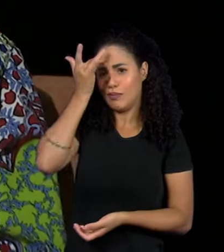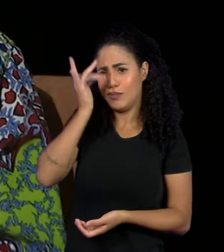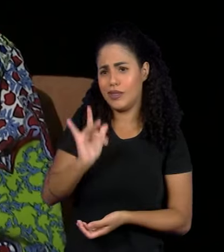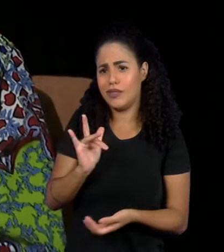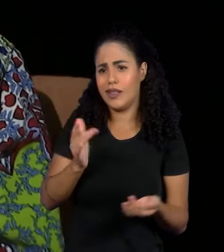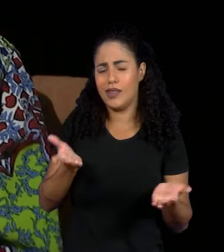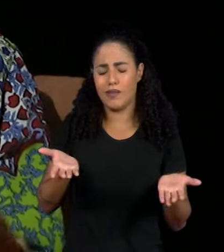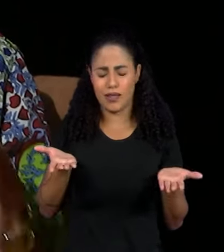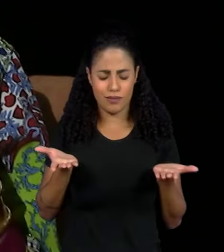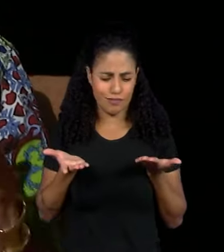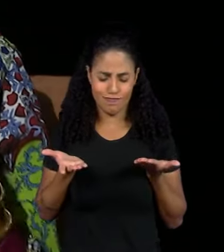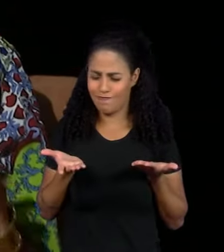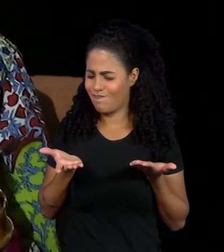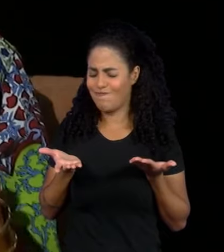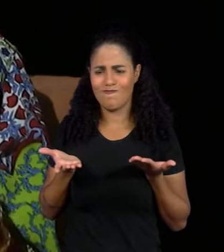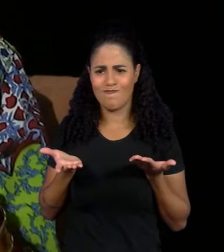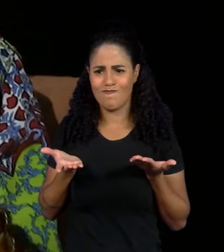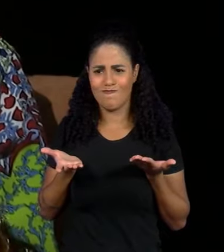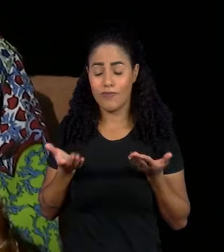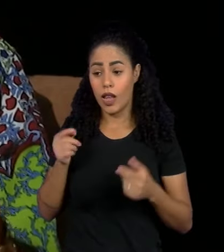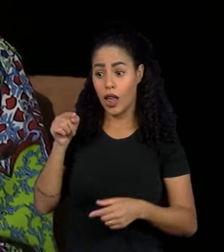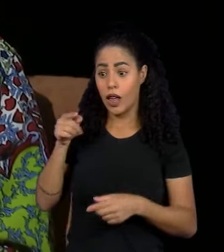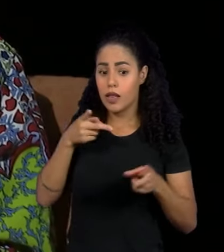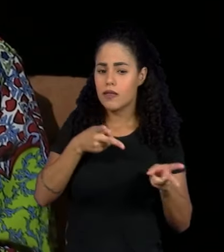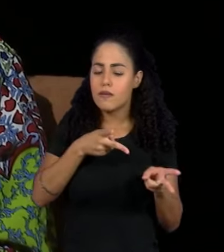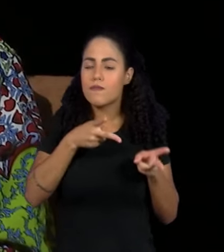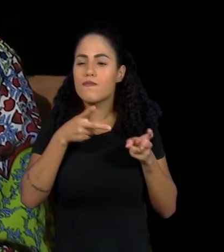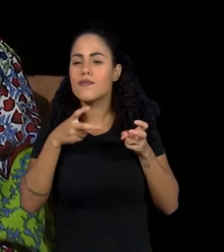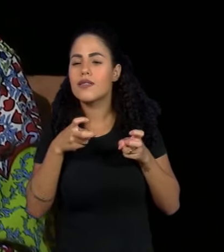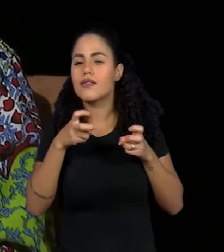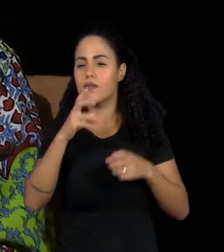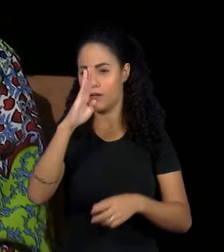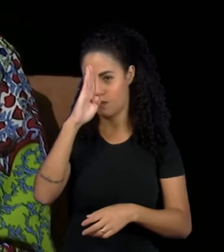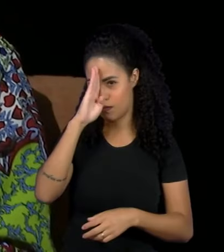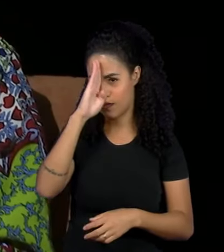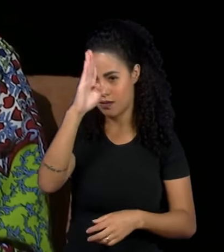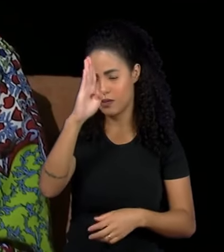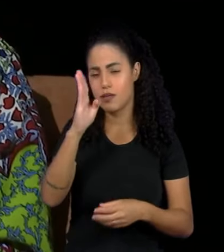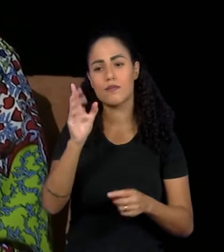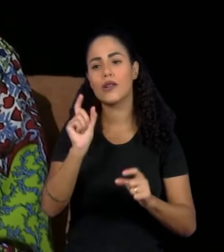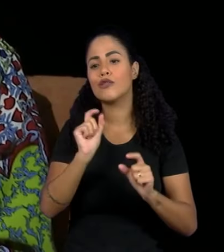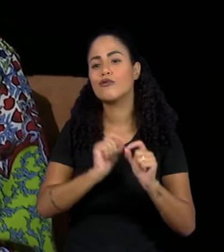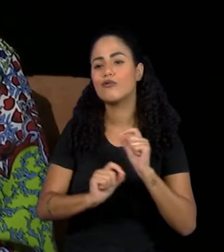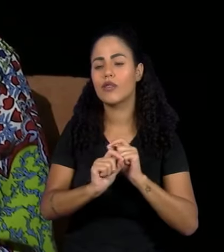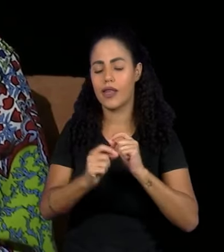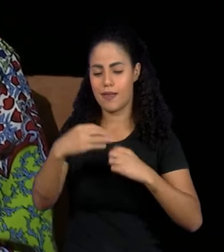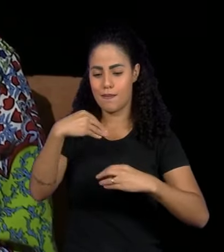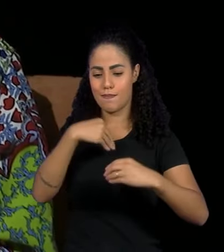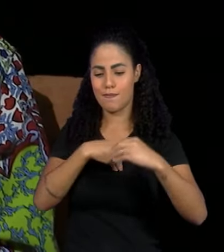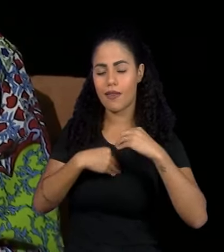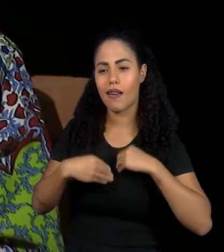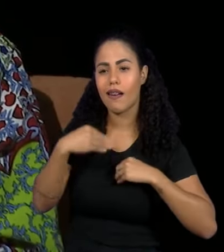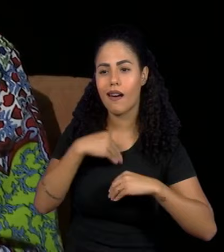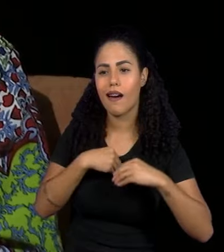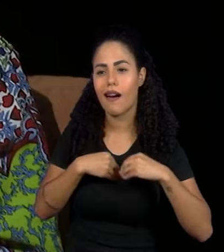Então, quando eles viram essa questão, principalmente, dos pecados e